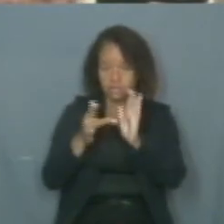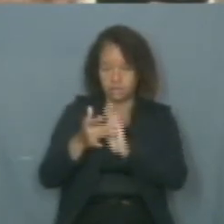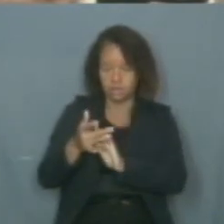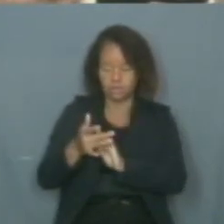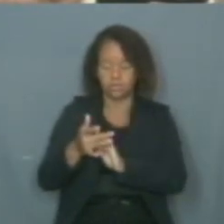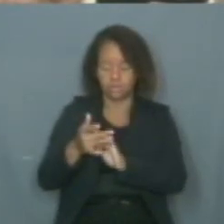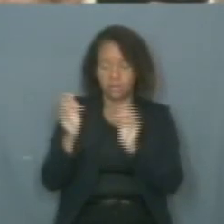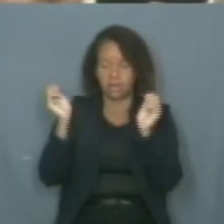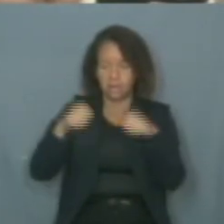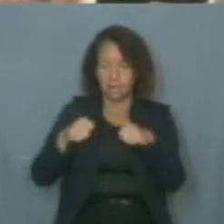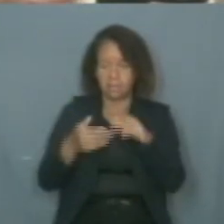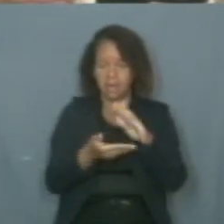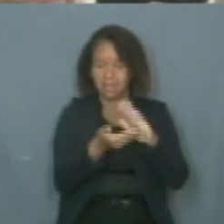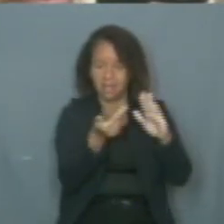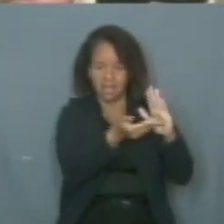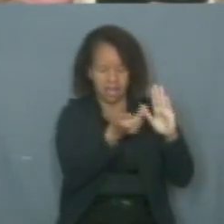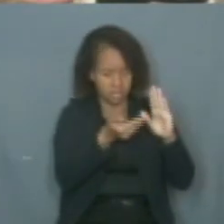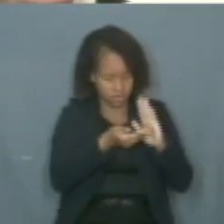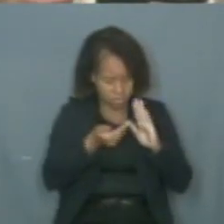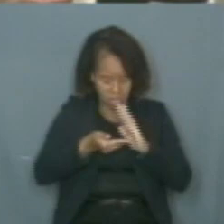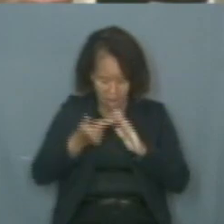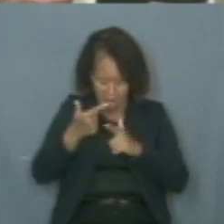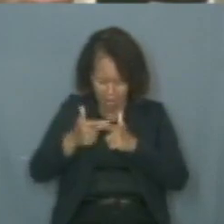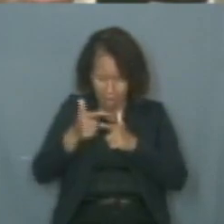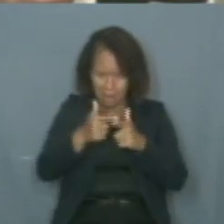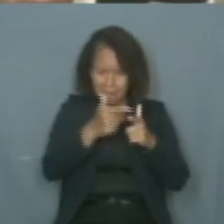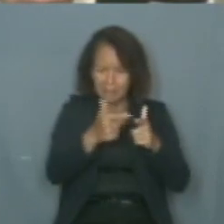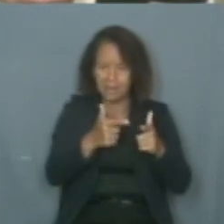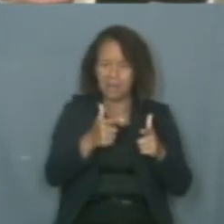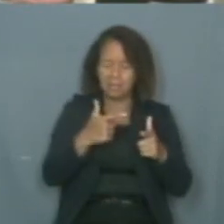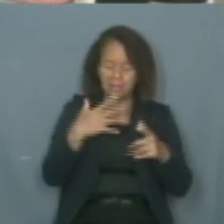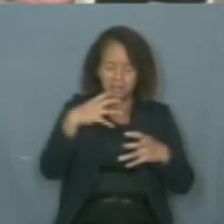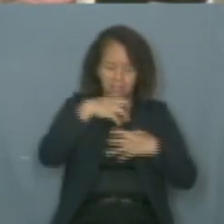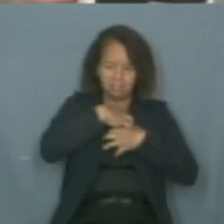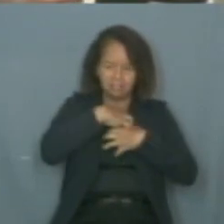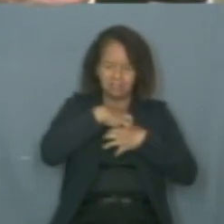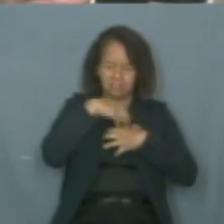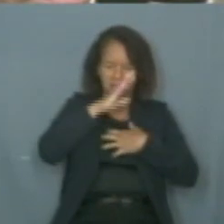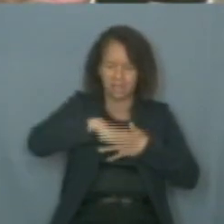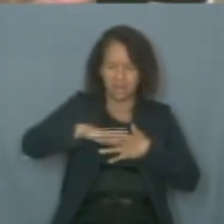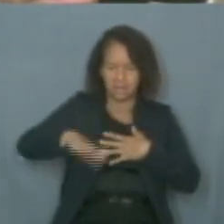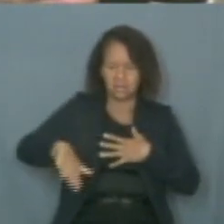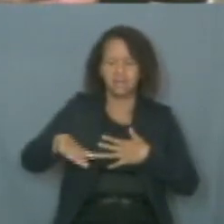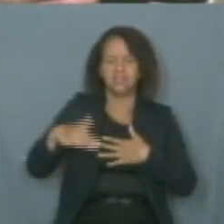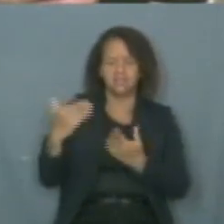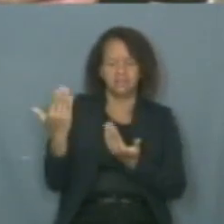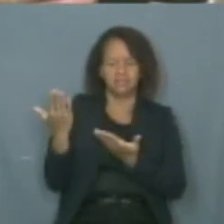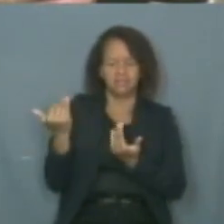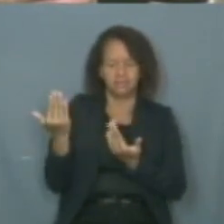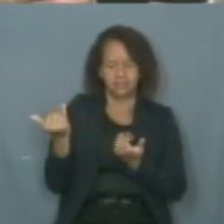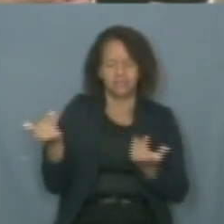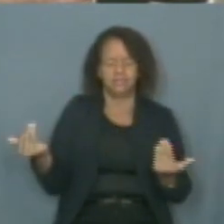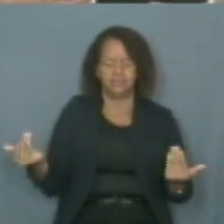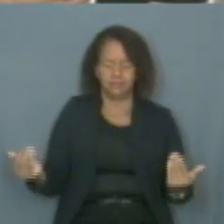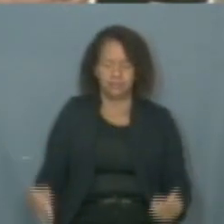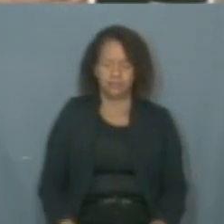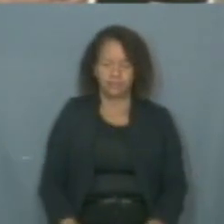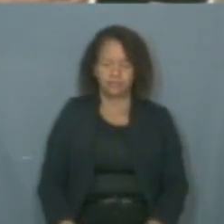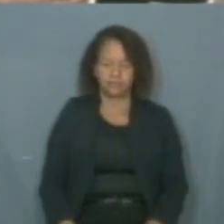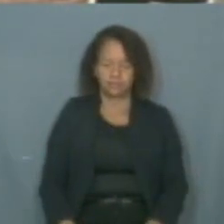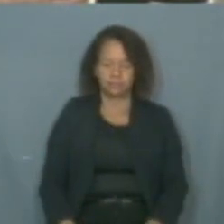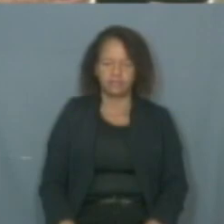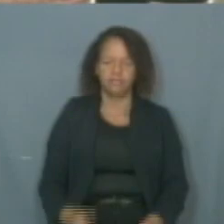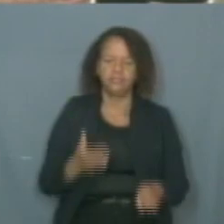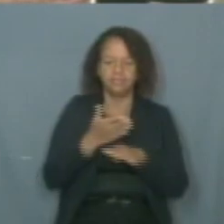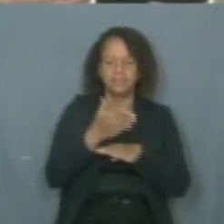capaz de retirar muitos dos problemas que hoje tocam as crianças e a juventude.